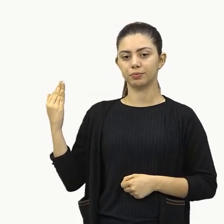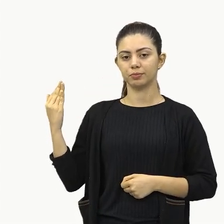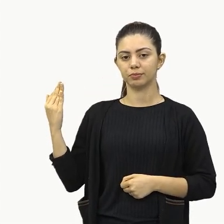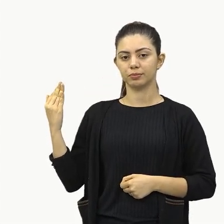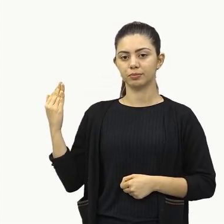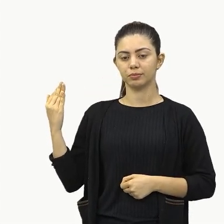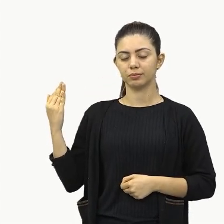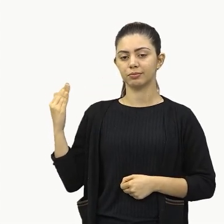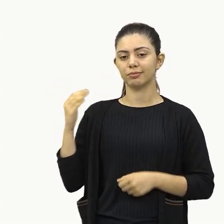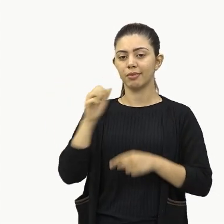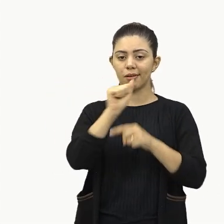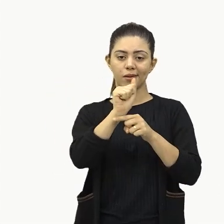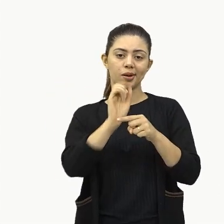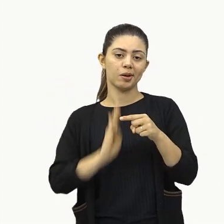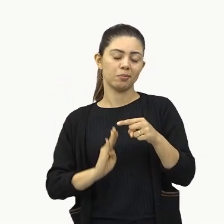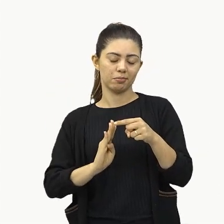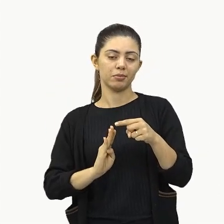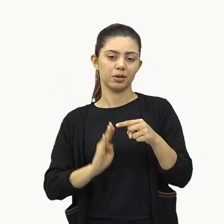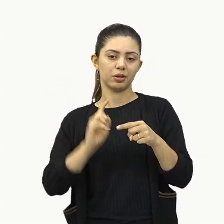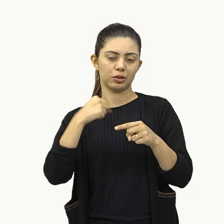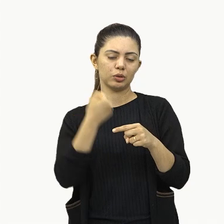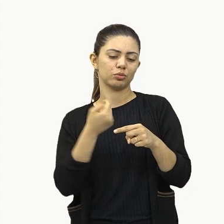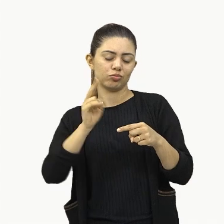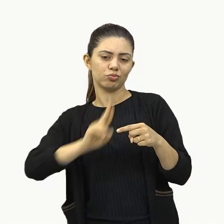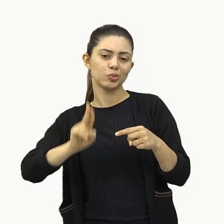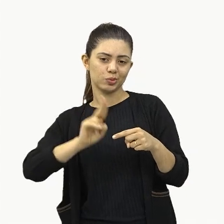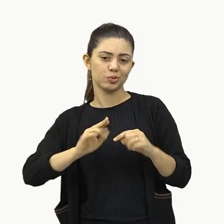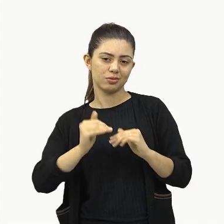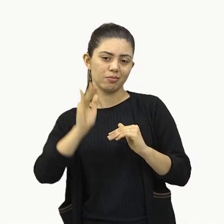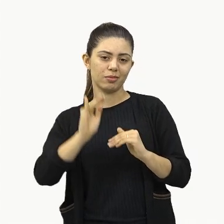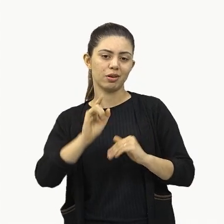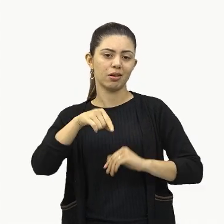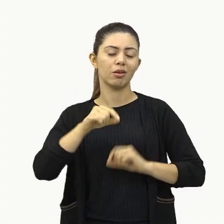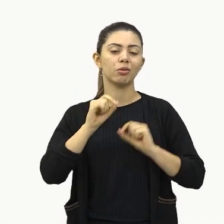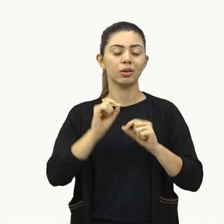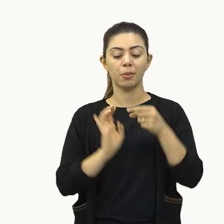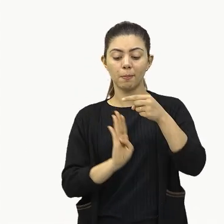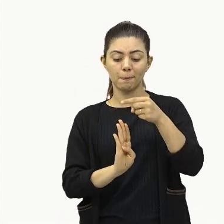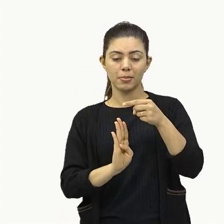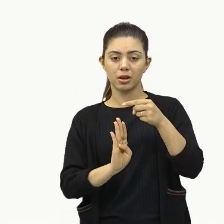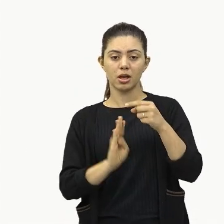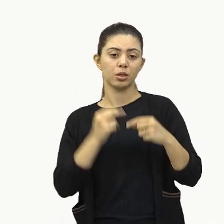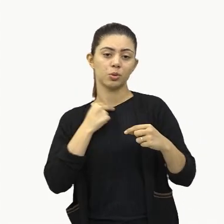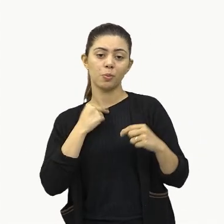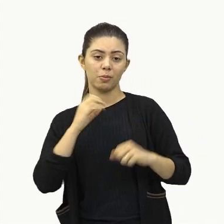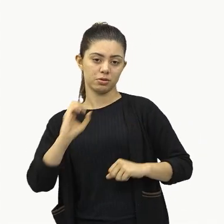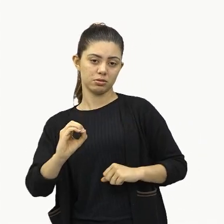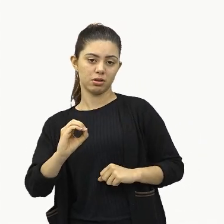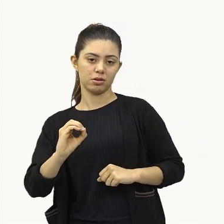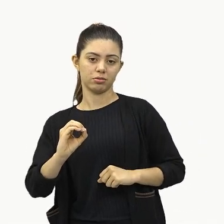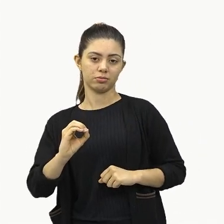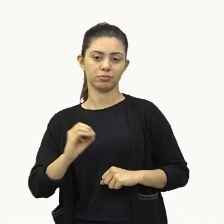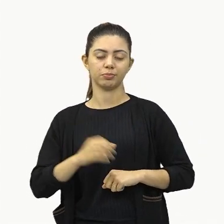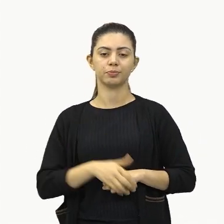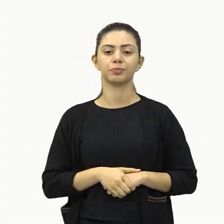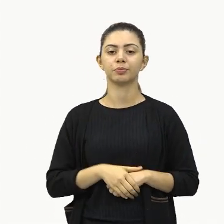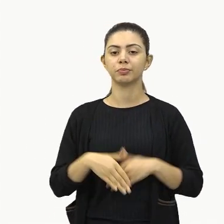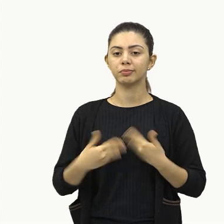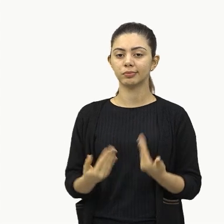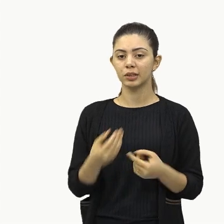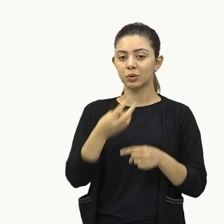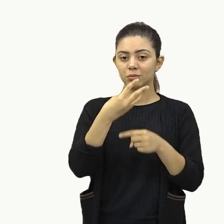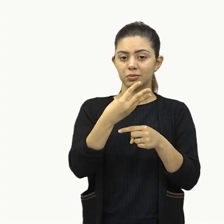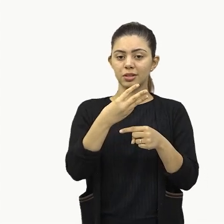é a mais convencional para você, onde a exigência é que o B seja diferente de zero, porque não há fração